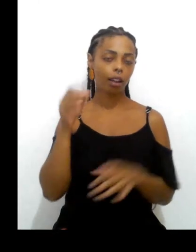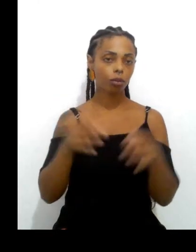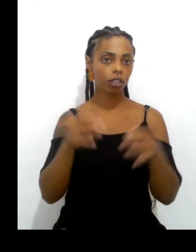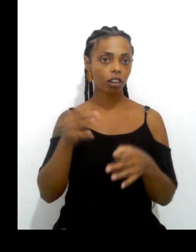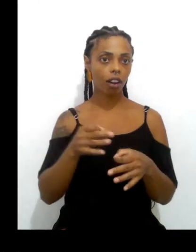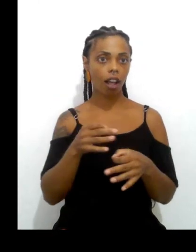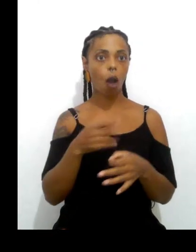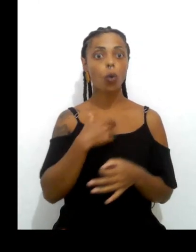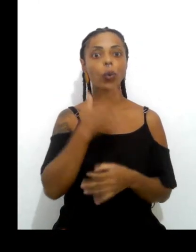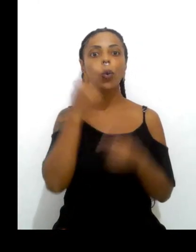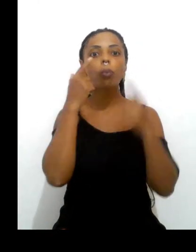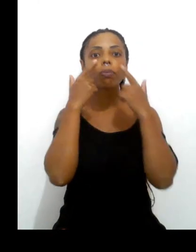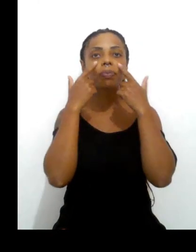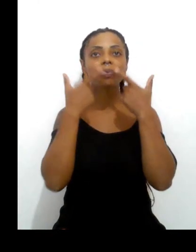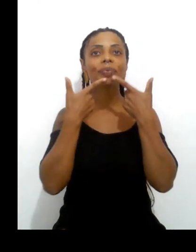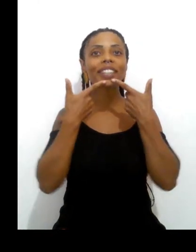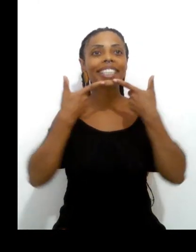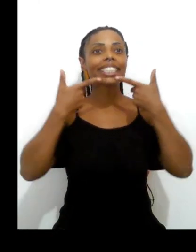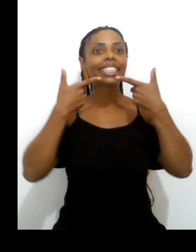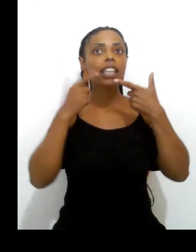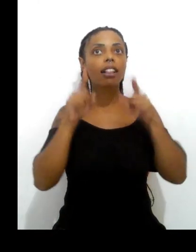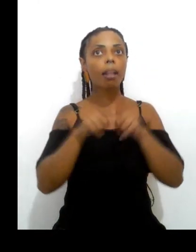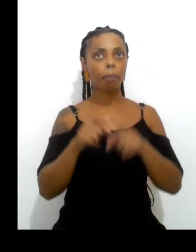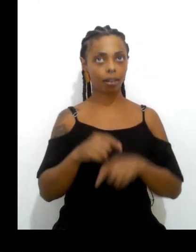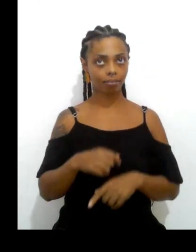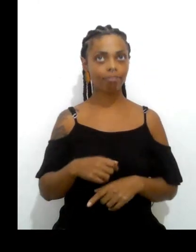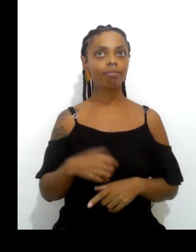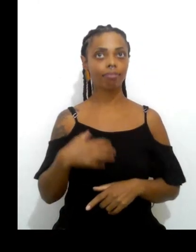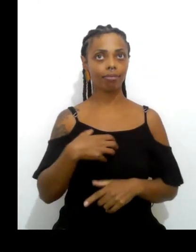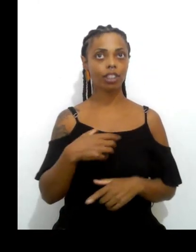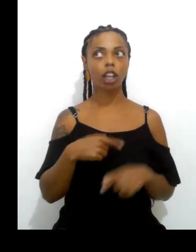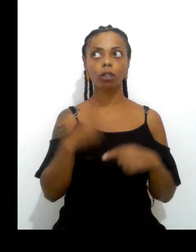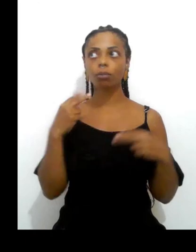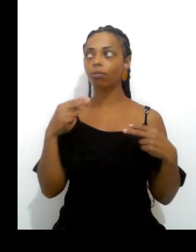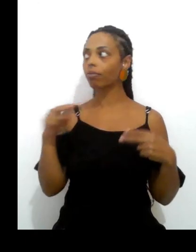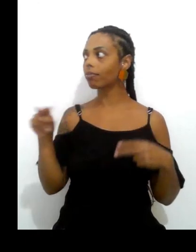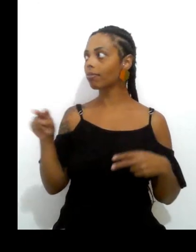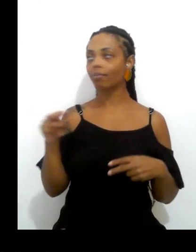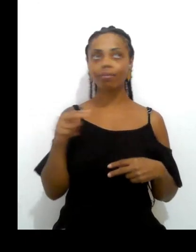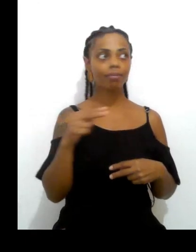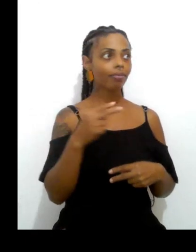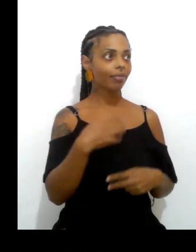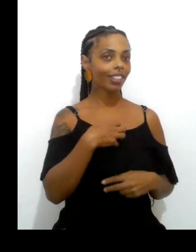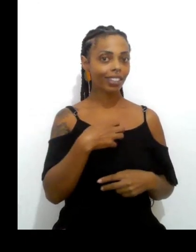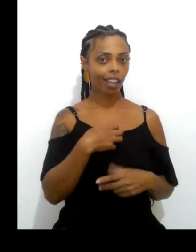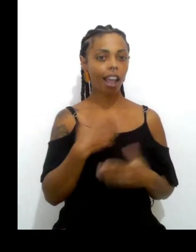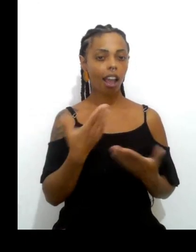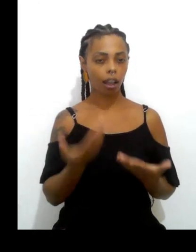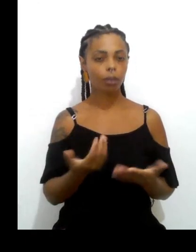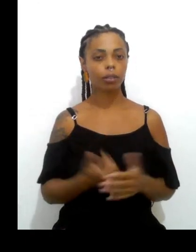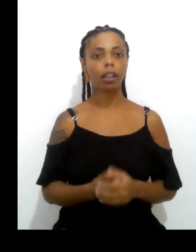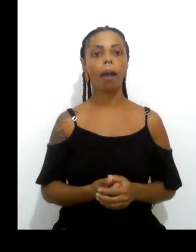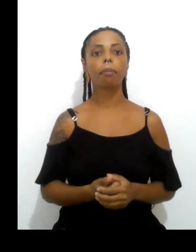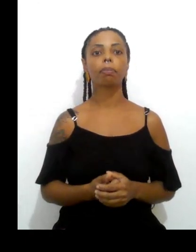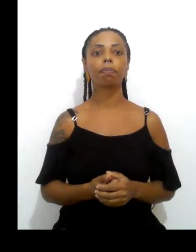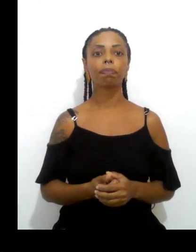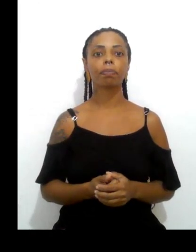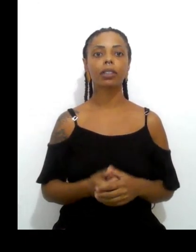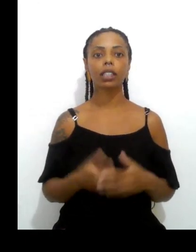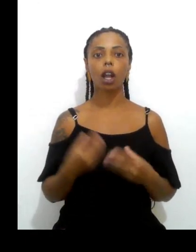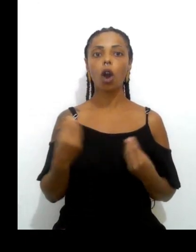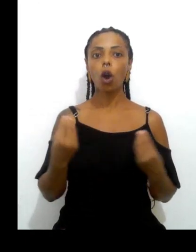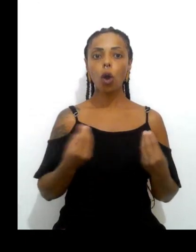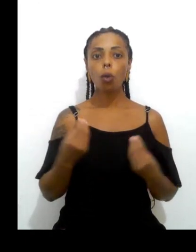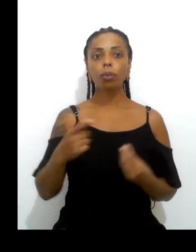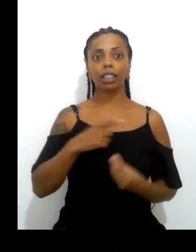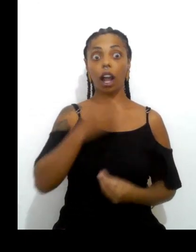feliz o aceno de cabeça o olhar em volta com esse entendimento dominante